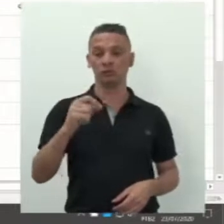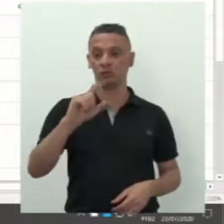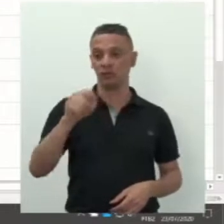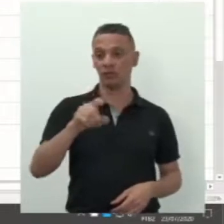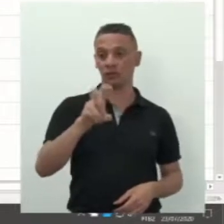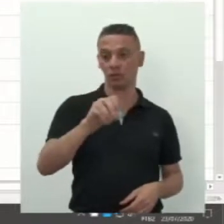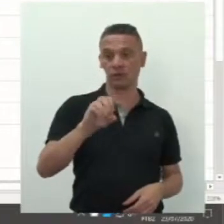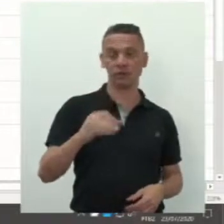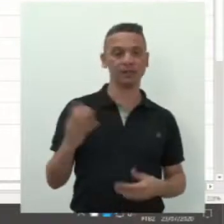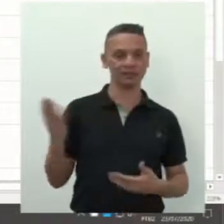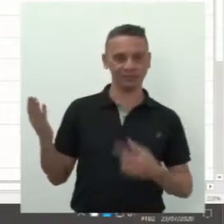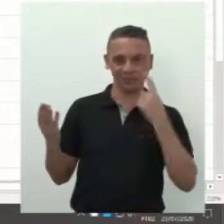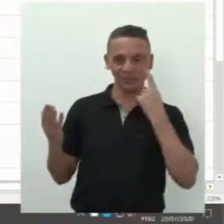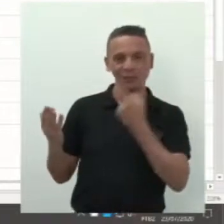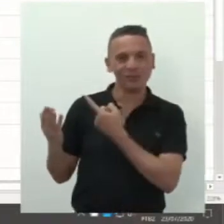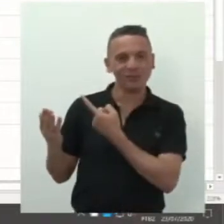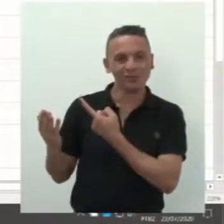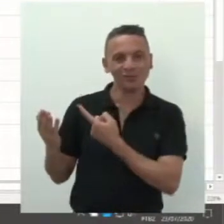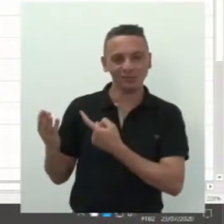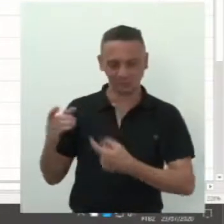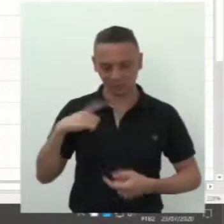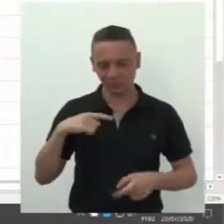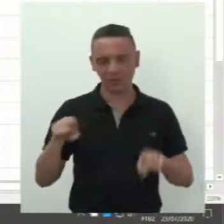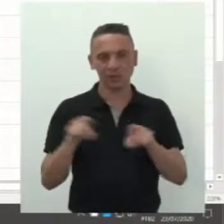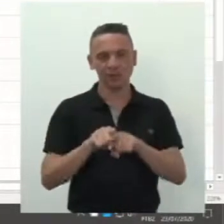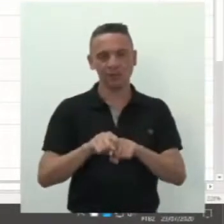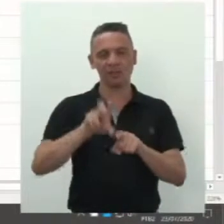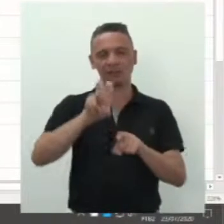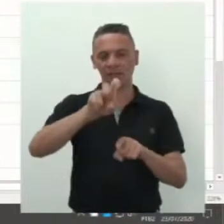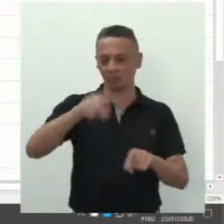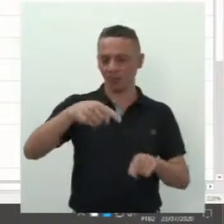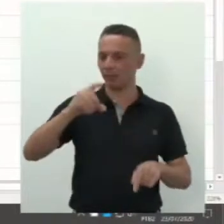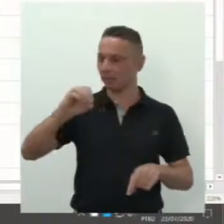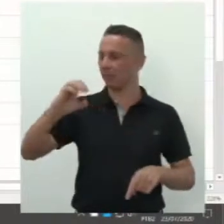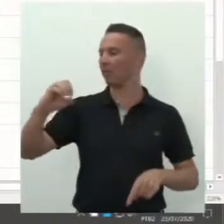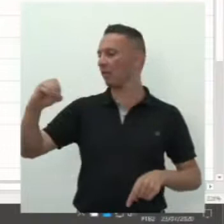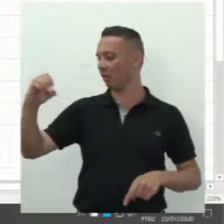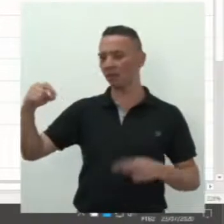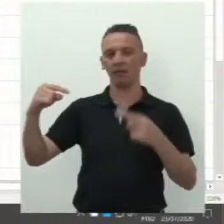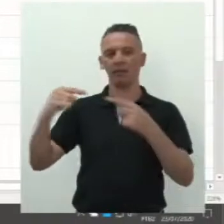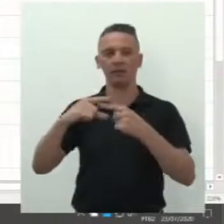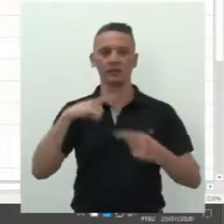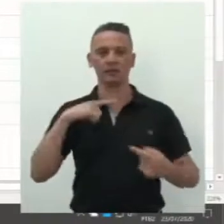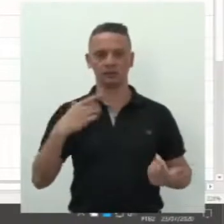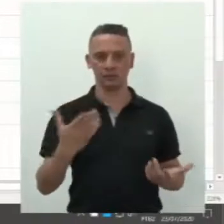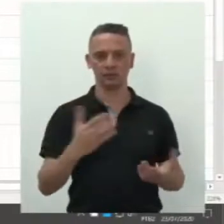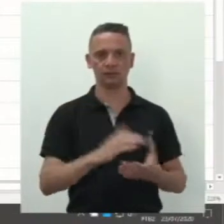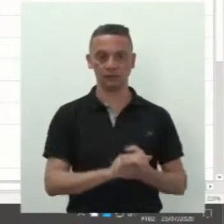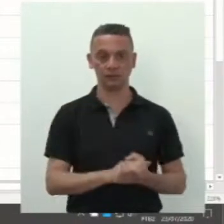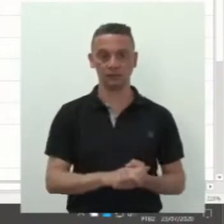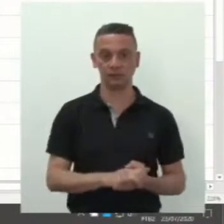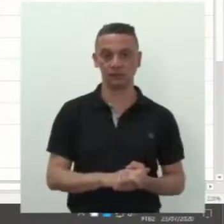1200,56. Então, como eu coloquei 5 casas decimais, ele completa com 0, tá? Mas aqui, ó,